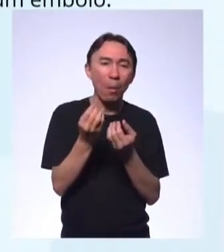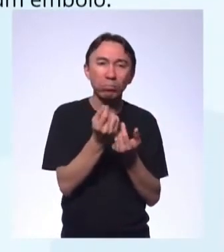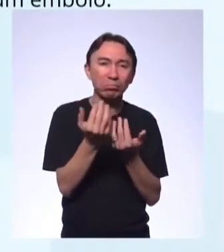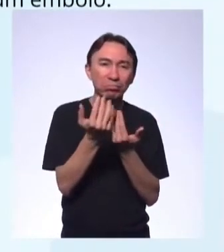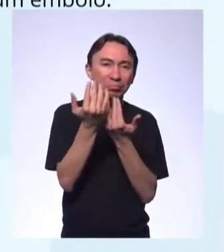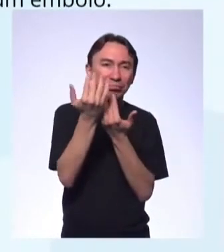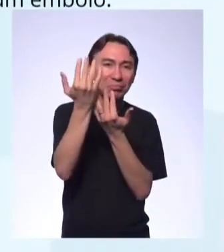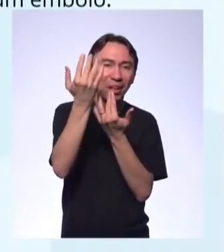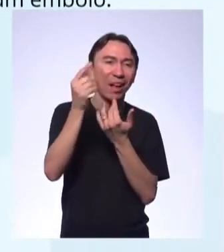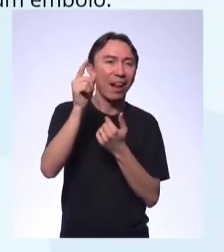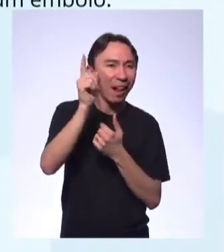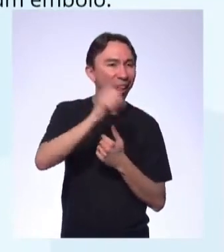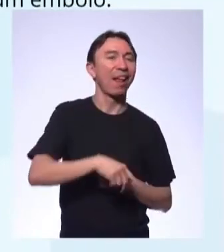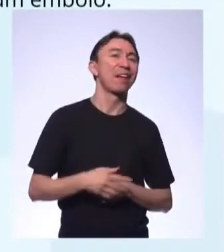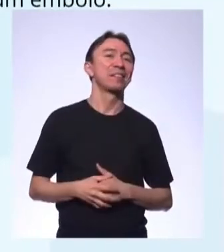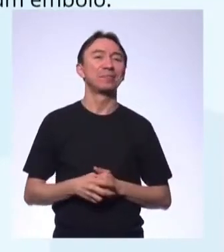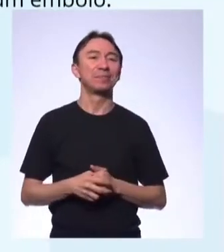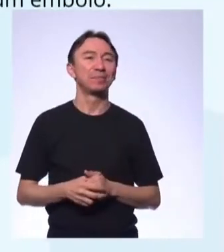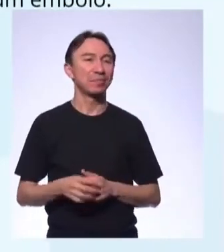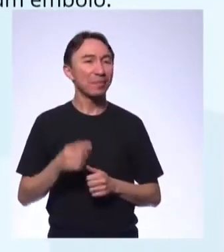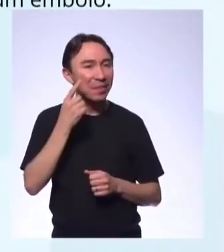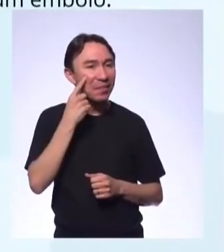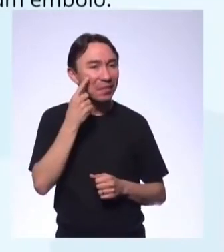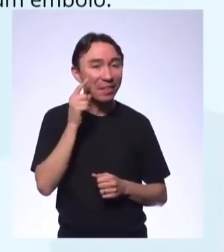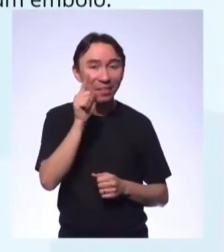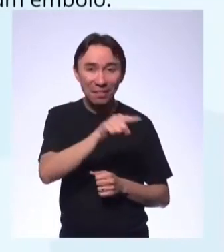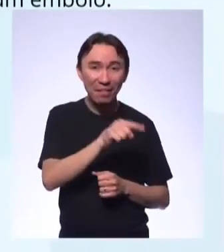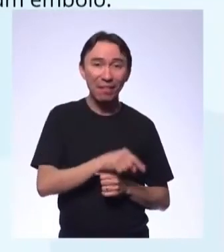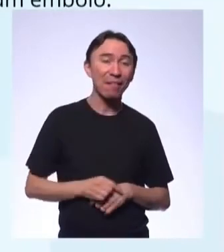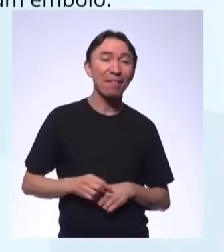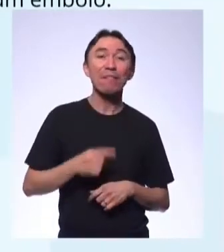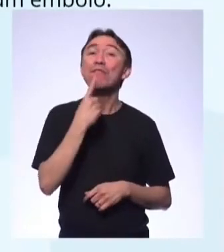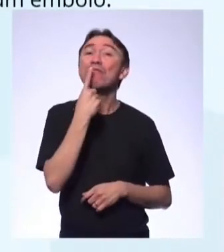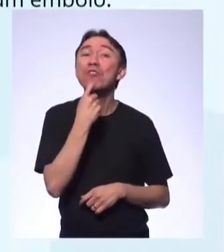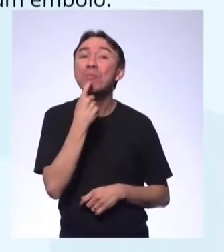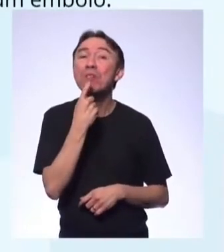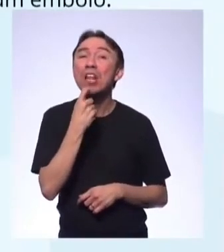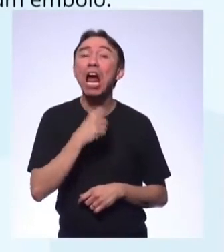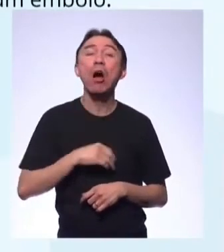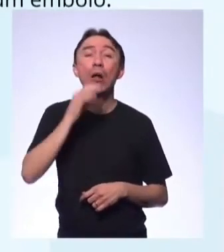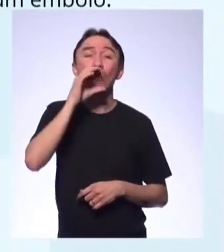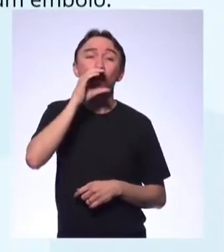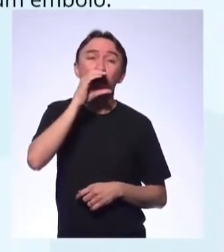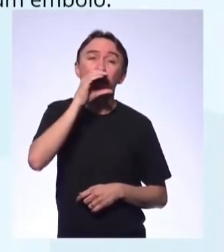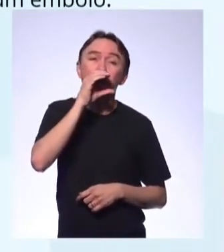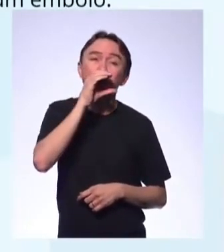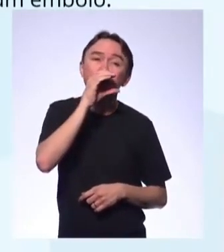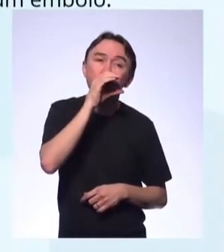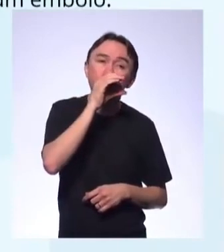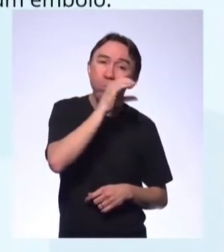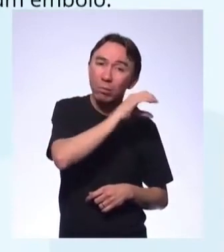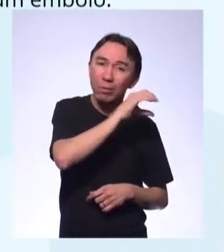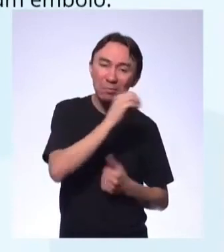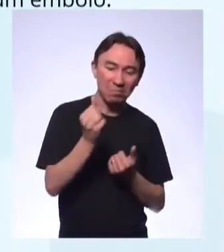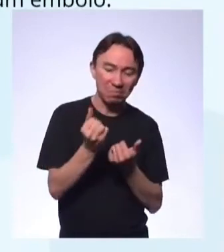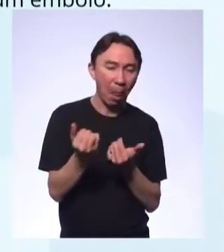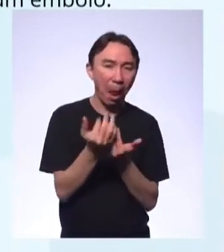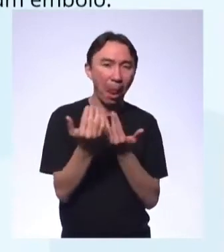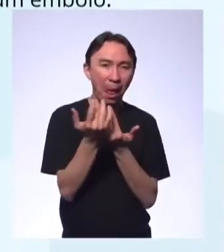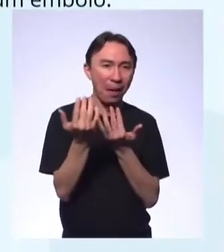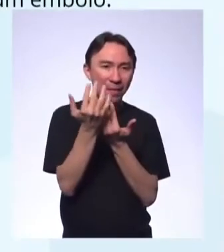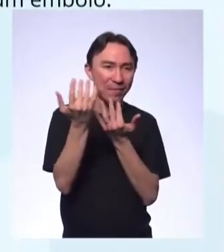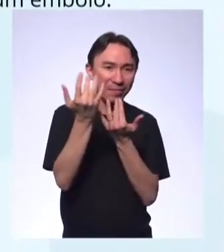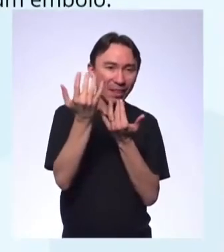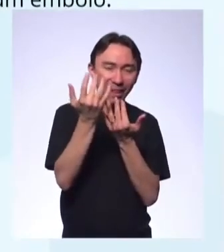seguinte: quando fica vermelhinho é porque é o calor gerado pelo vapor ali que preenche aquela câmara e